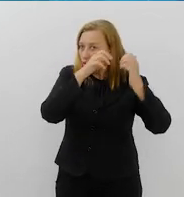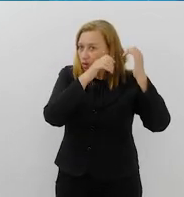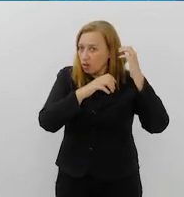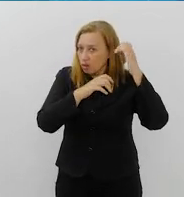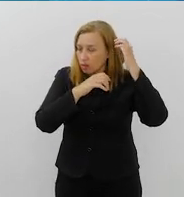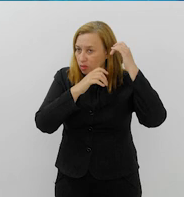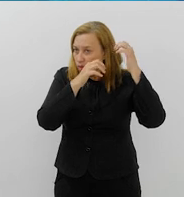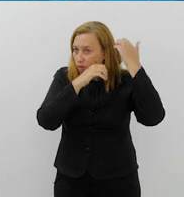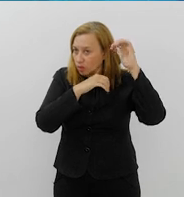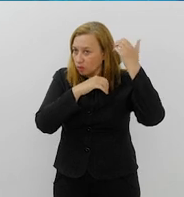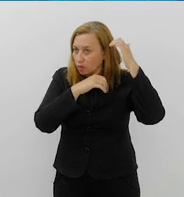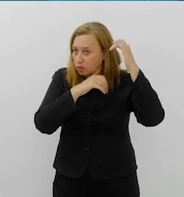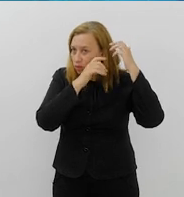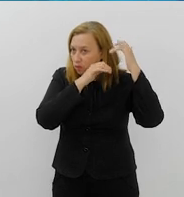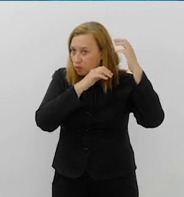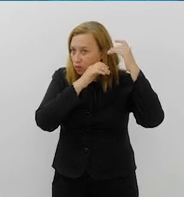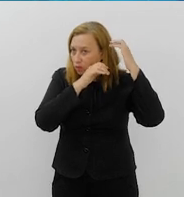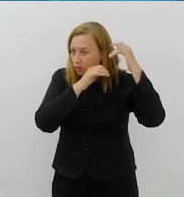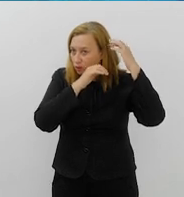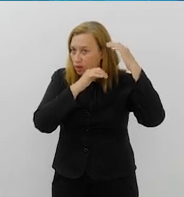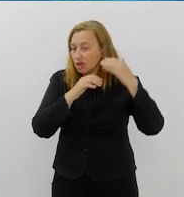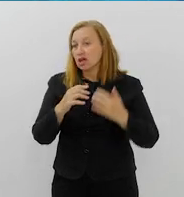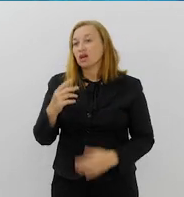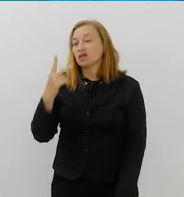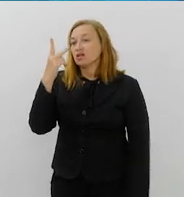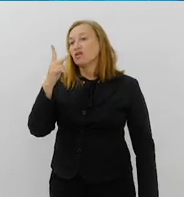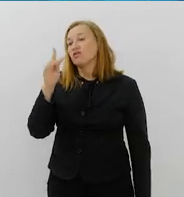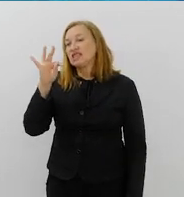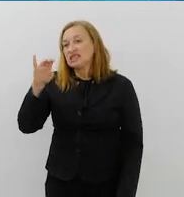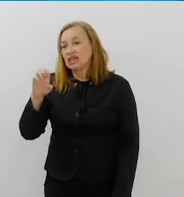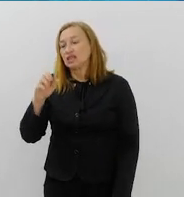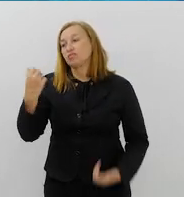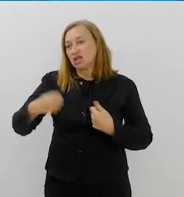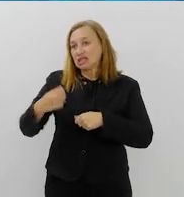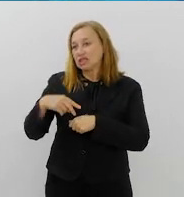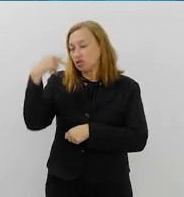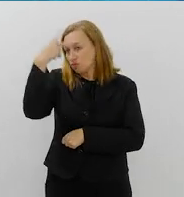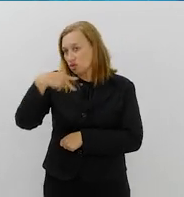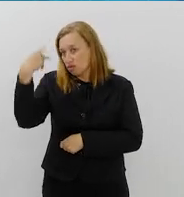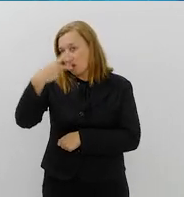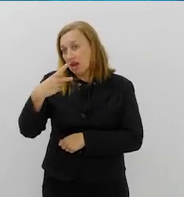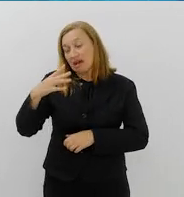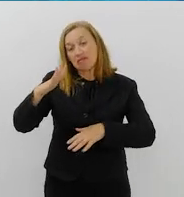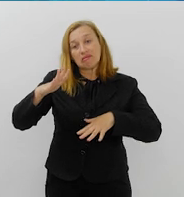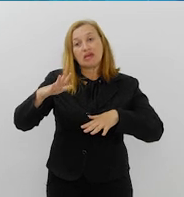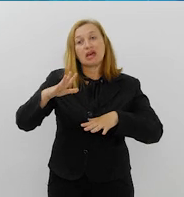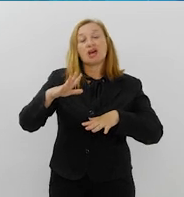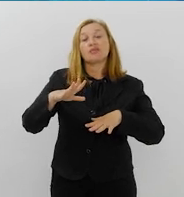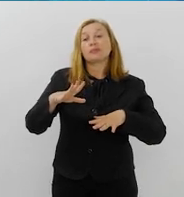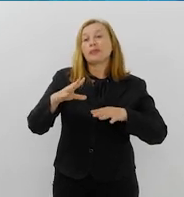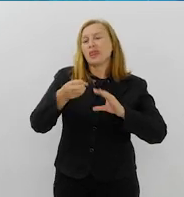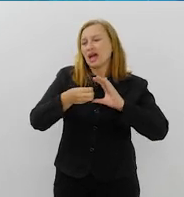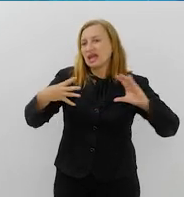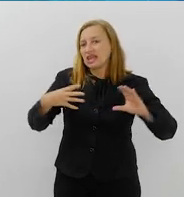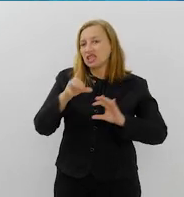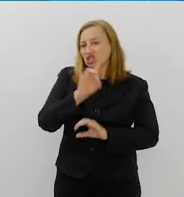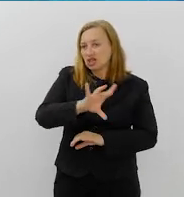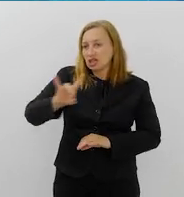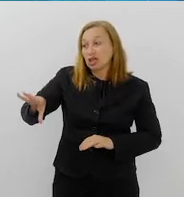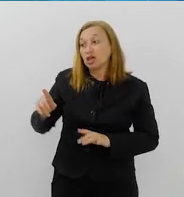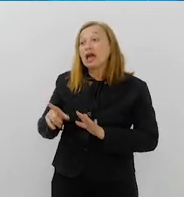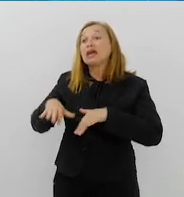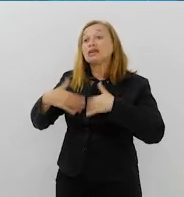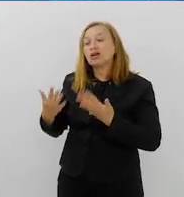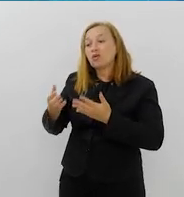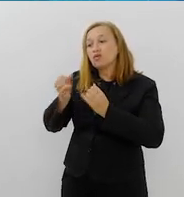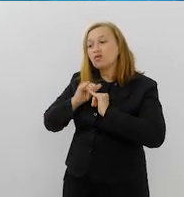sistema excitatório, de repente o Vicente precisa de 2 horas. Isso é uma característica individual. Então eu vou passar para